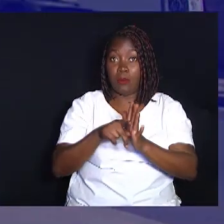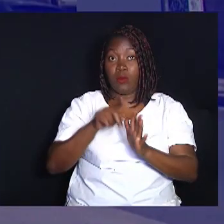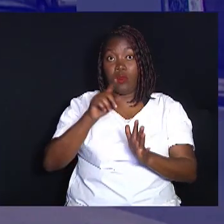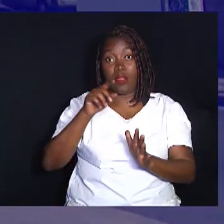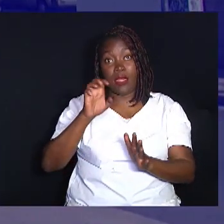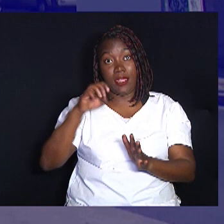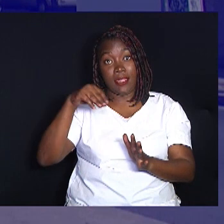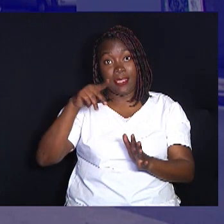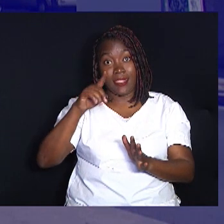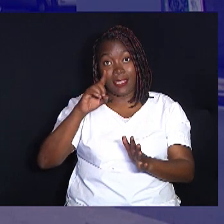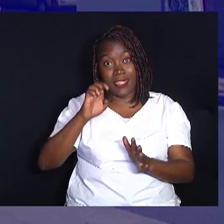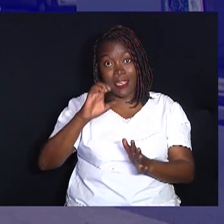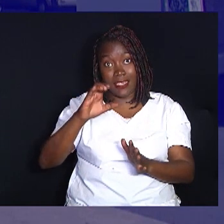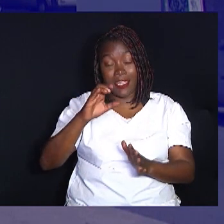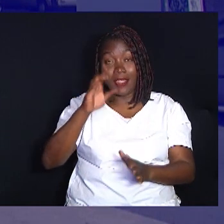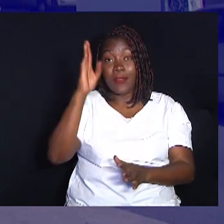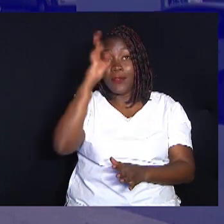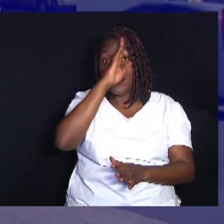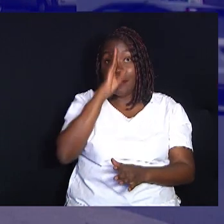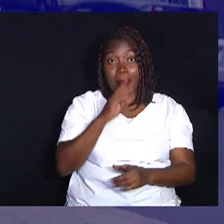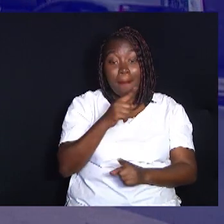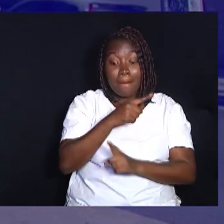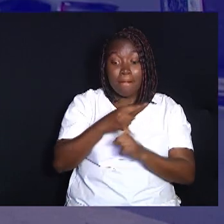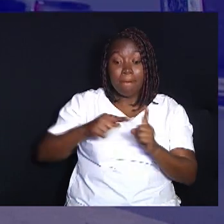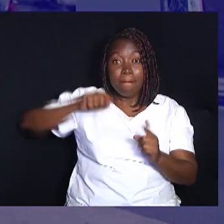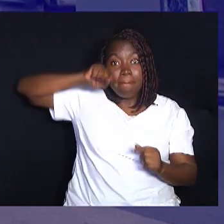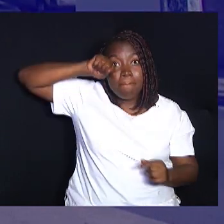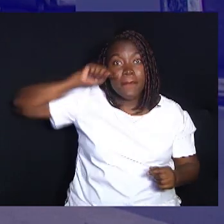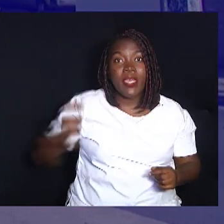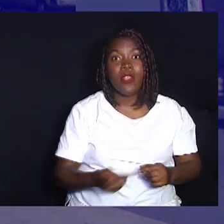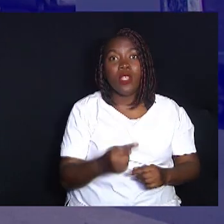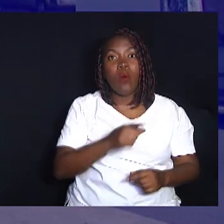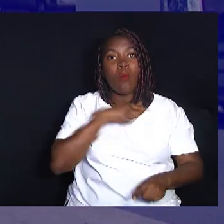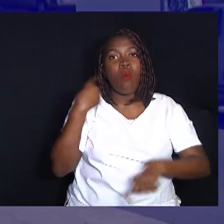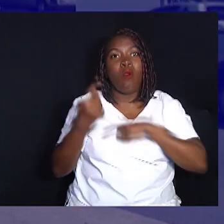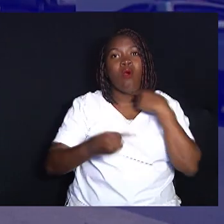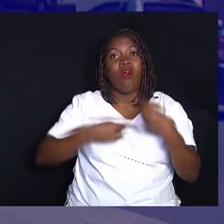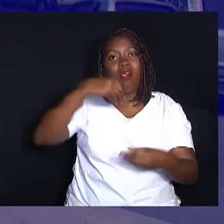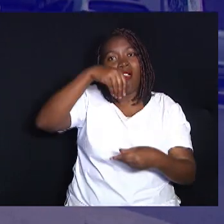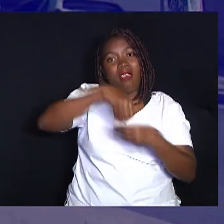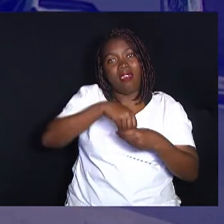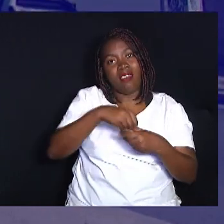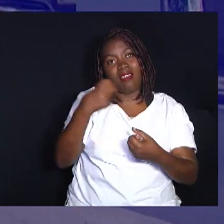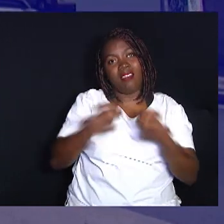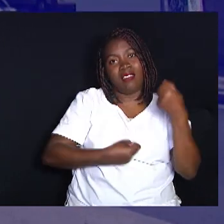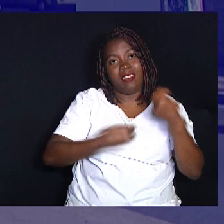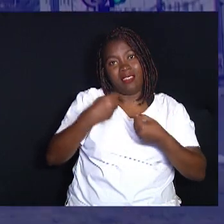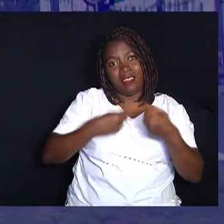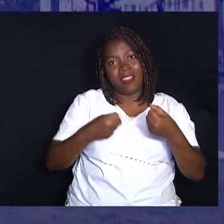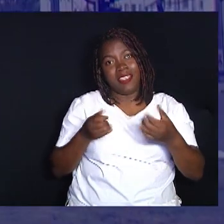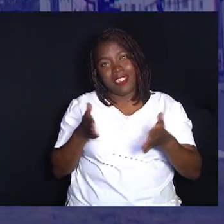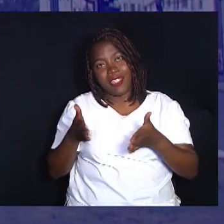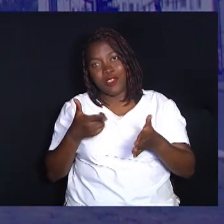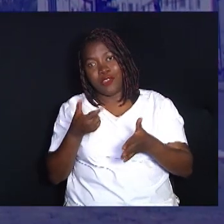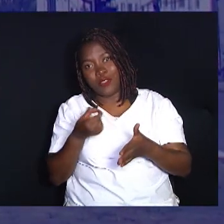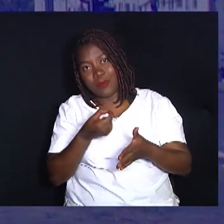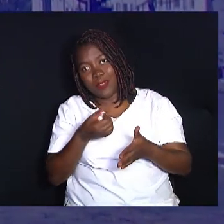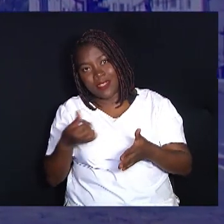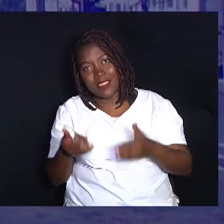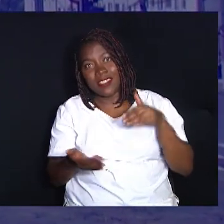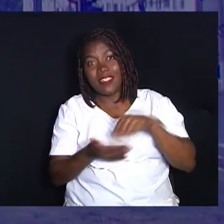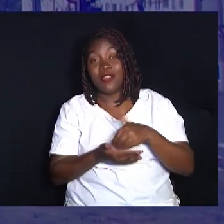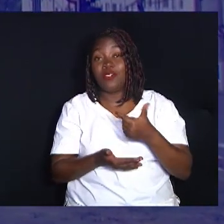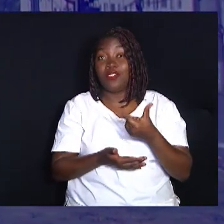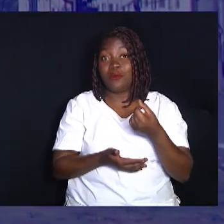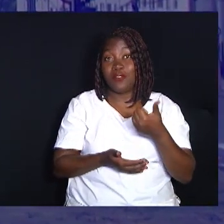Brasil, 500 mil de pessoas morreram no trânsito entre 2006 e 2018. Em